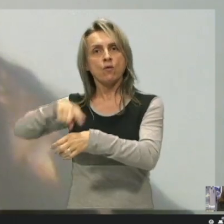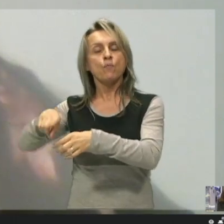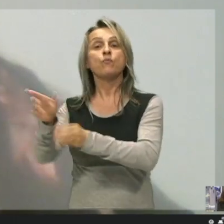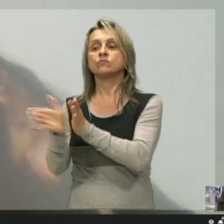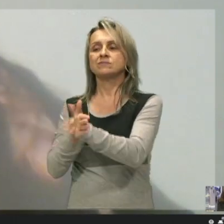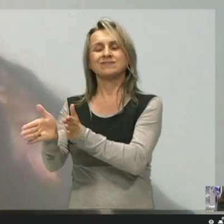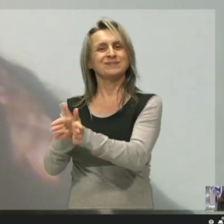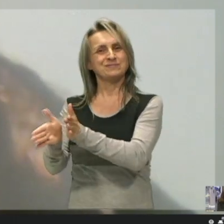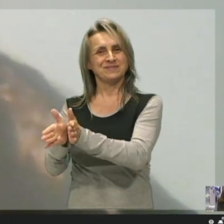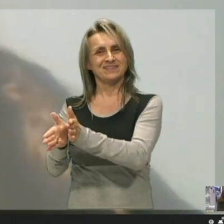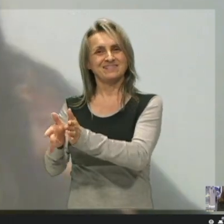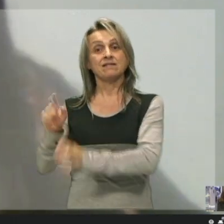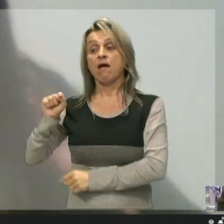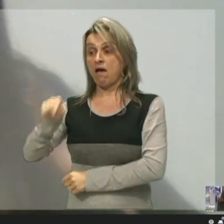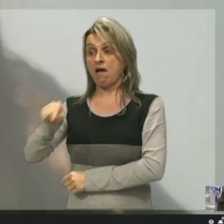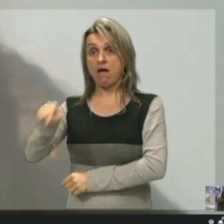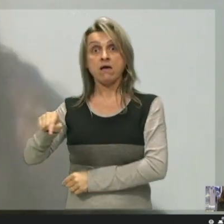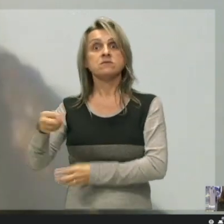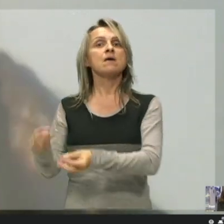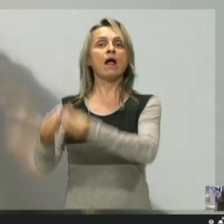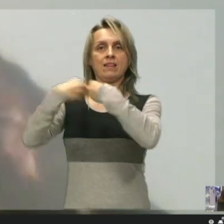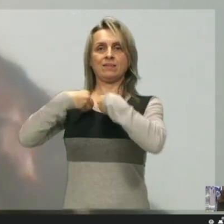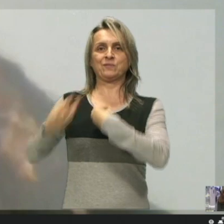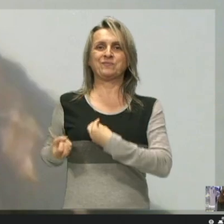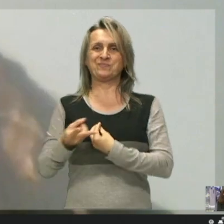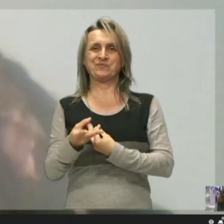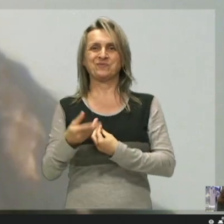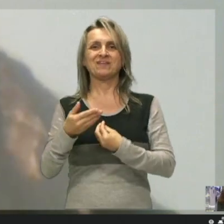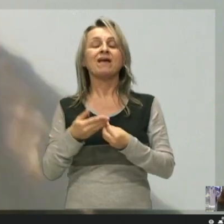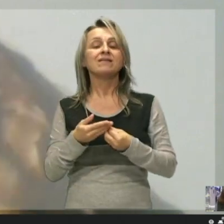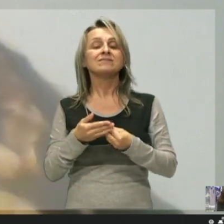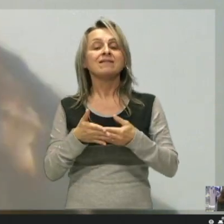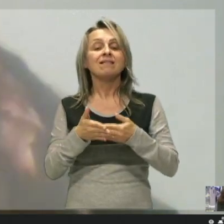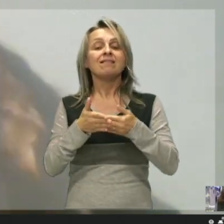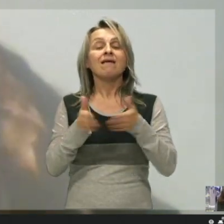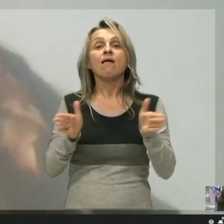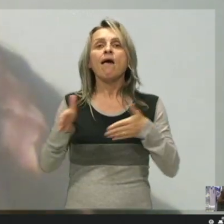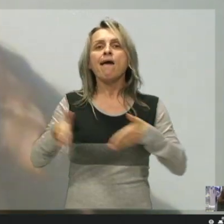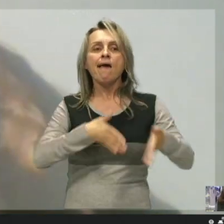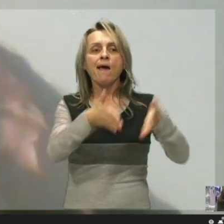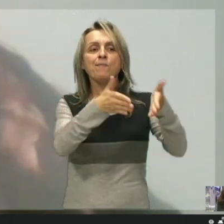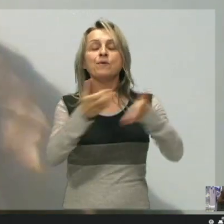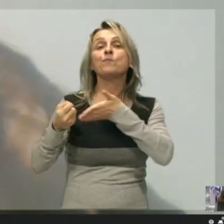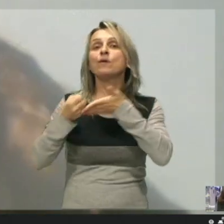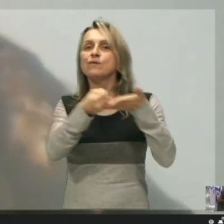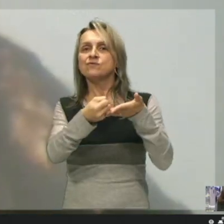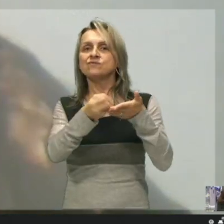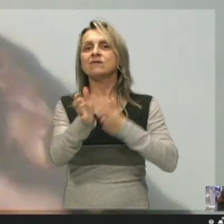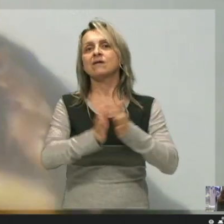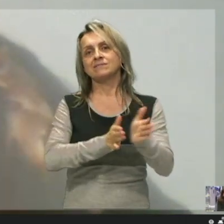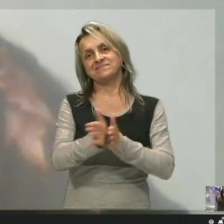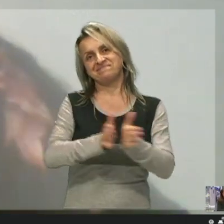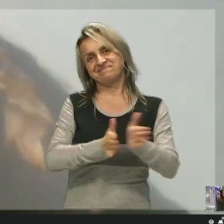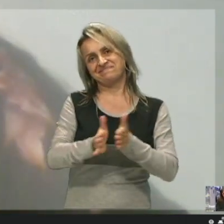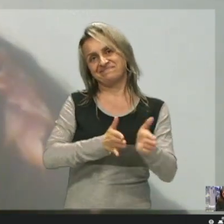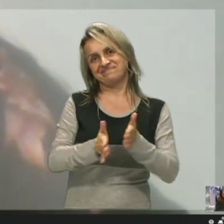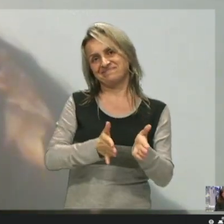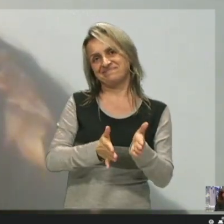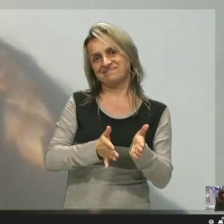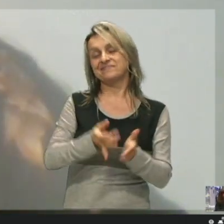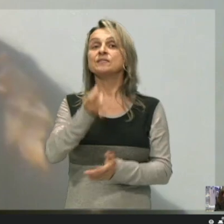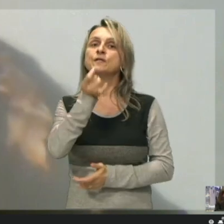deu oportunidade de ter espaços em várias esferas do governo para contribuir com a acessibilidade. Então, quando a